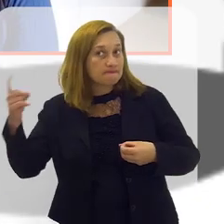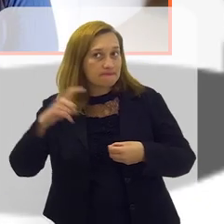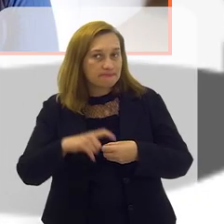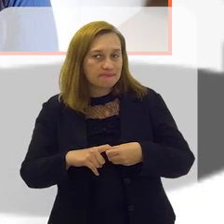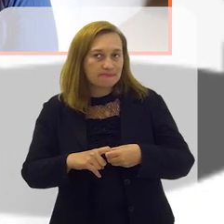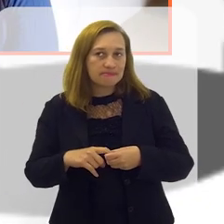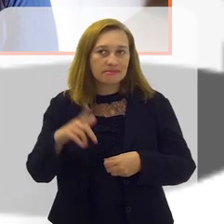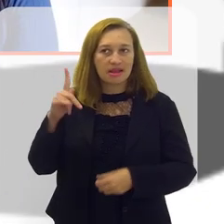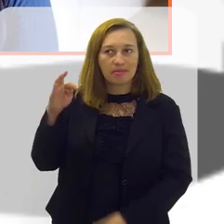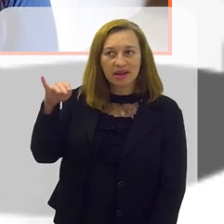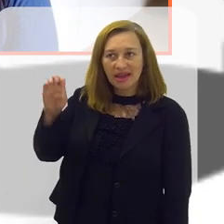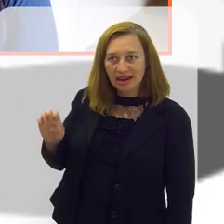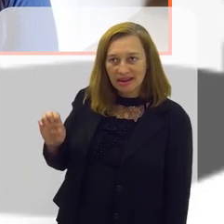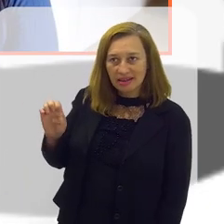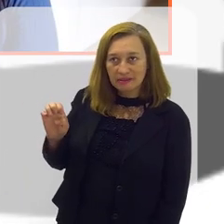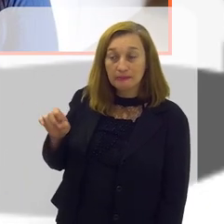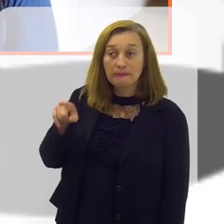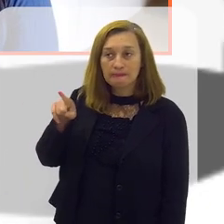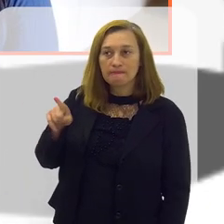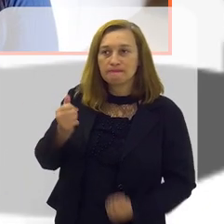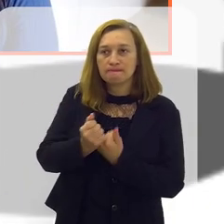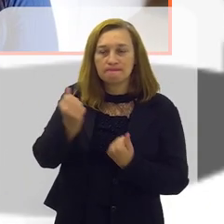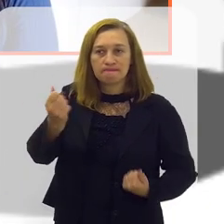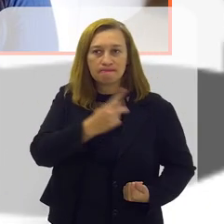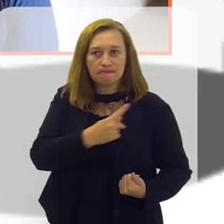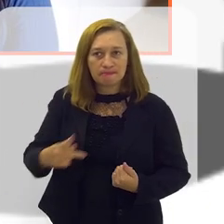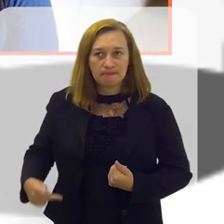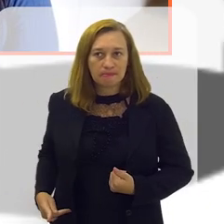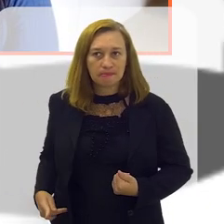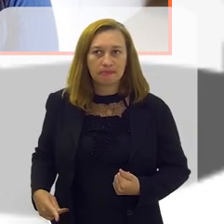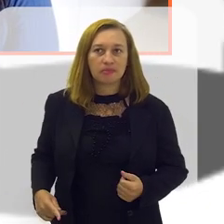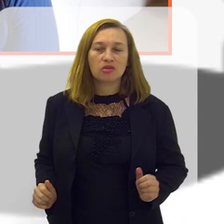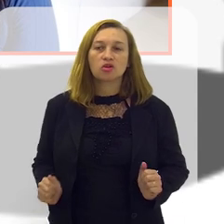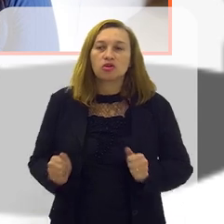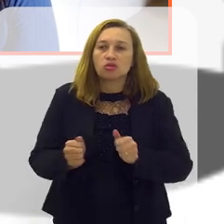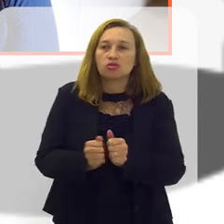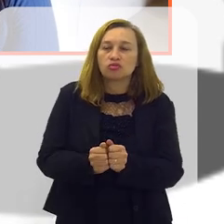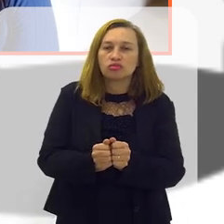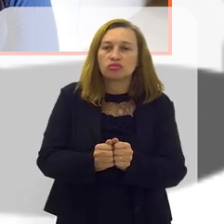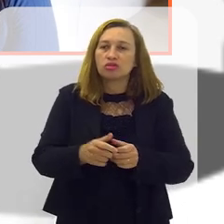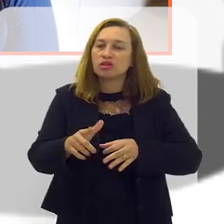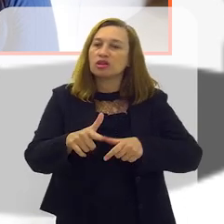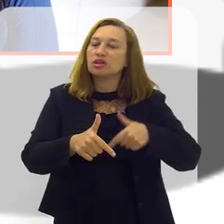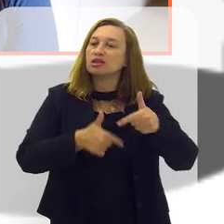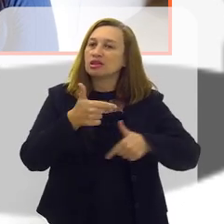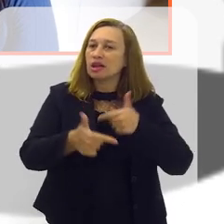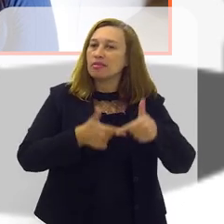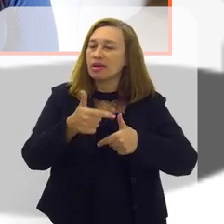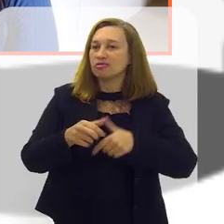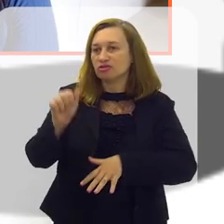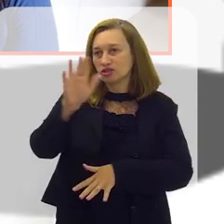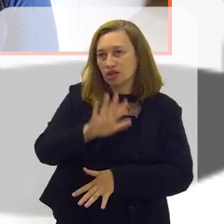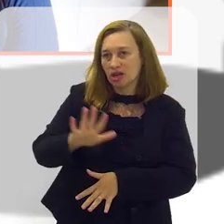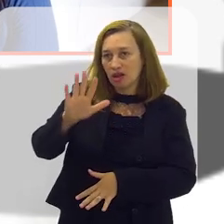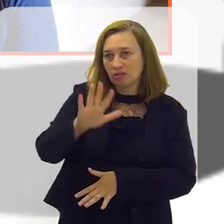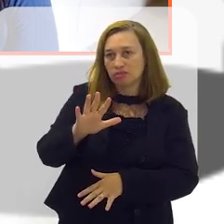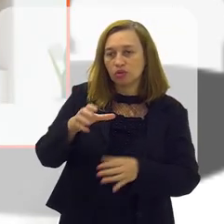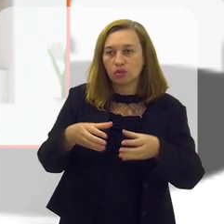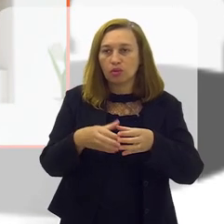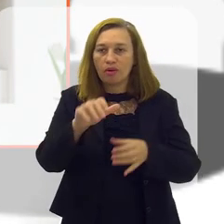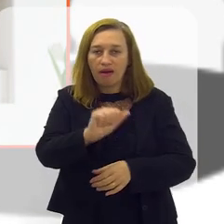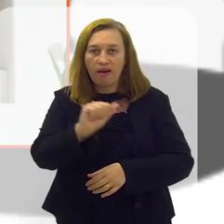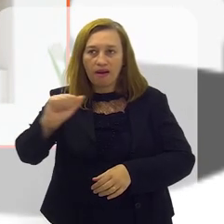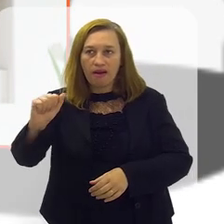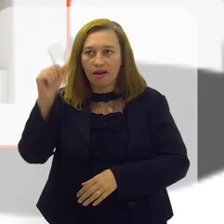Estamos de volta com Gabriela Henrique, ela que é vice-presidente da Junta de Serviços Gerais de Alcoólicos Anônimos do